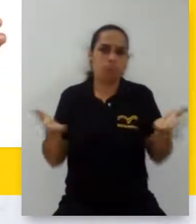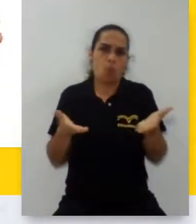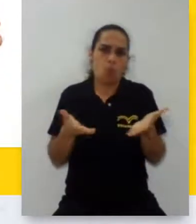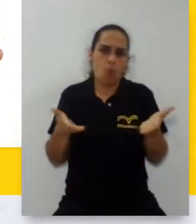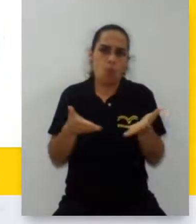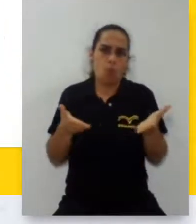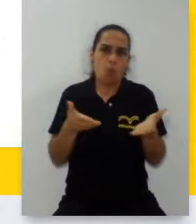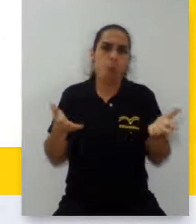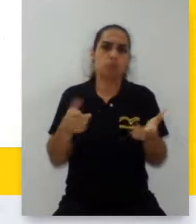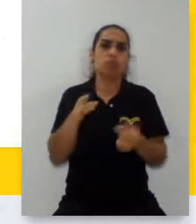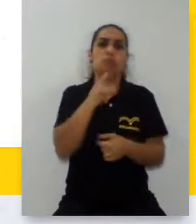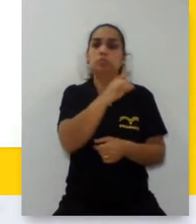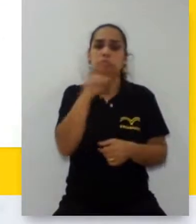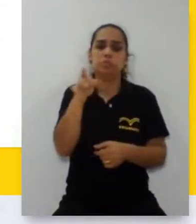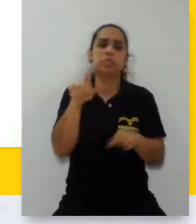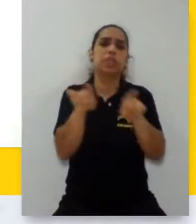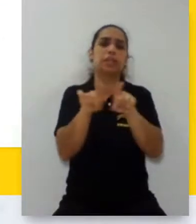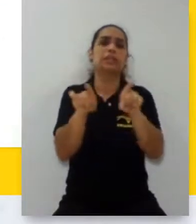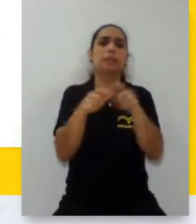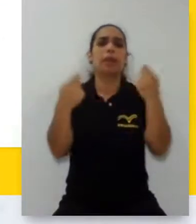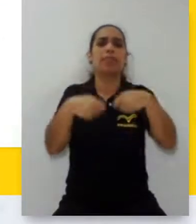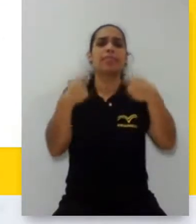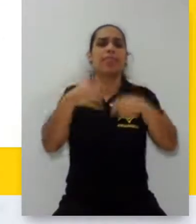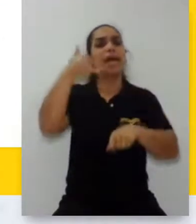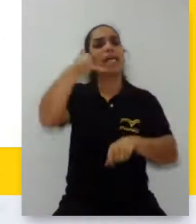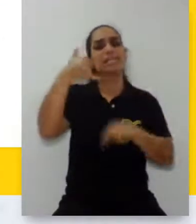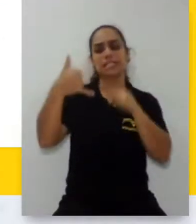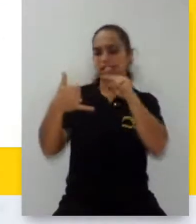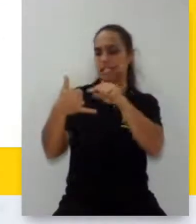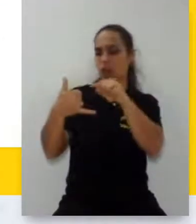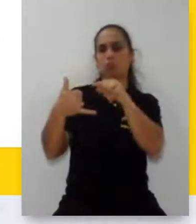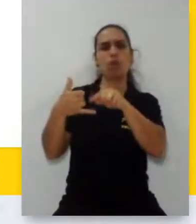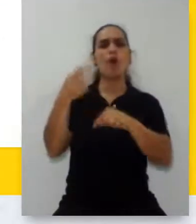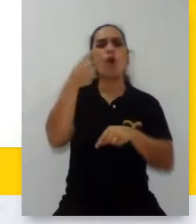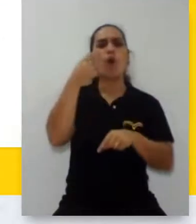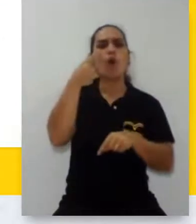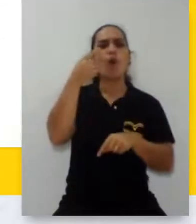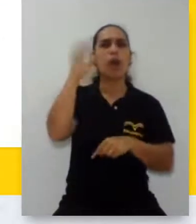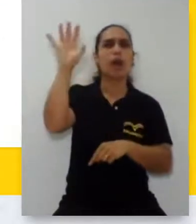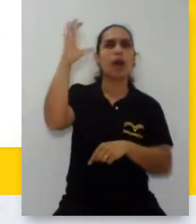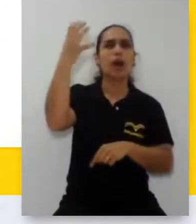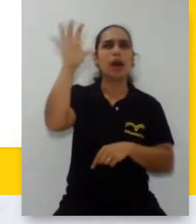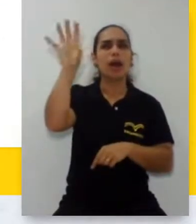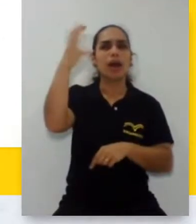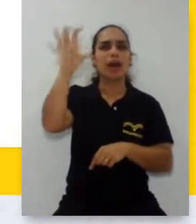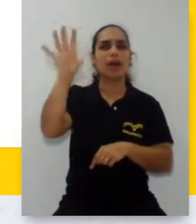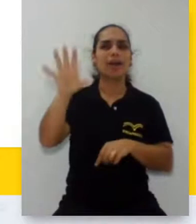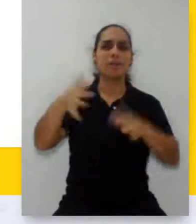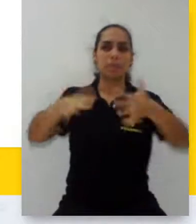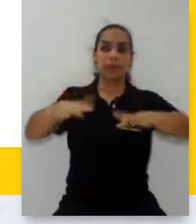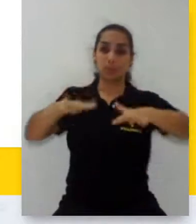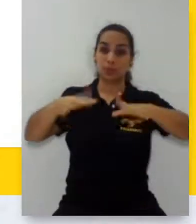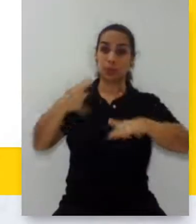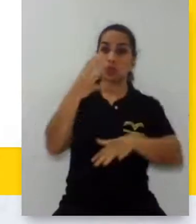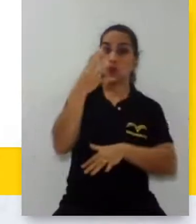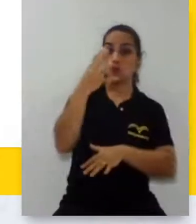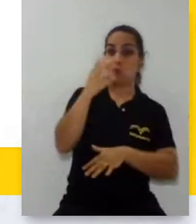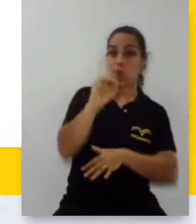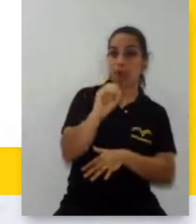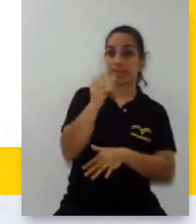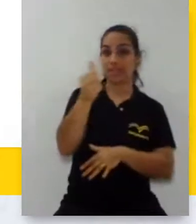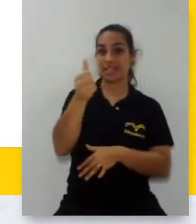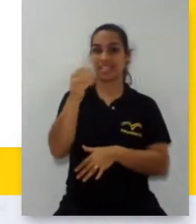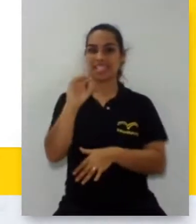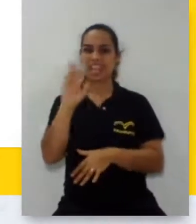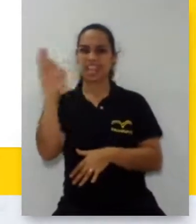a umidade, até o próprio celular já diz qual é o momento que é bom, mas a umidade tem que estar entre 40% e 60%, a umidade relativa do ar, né?